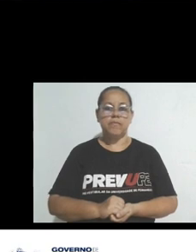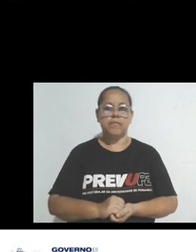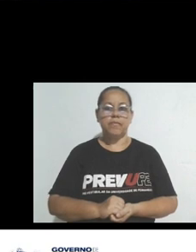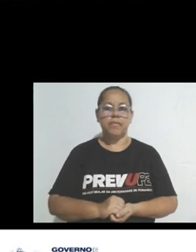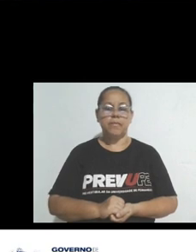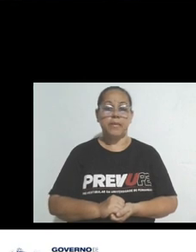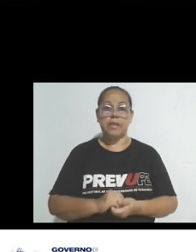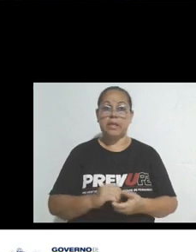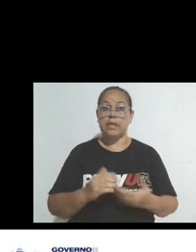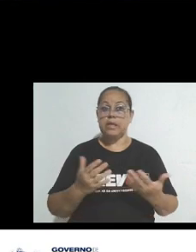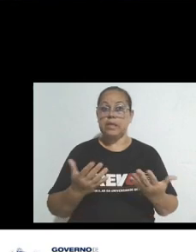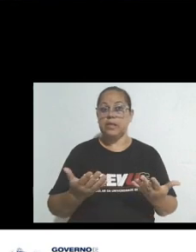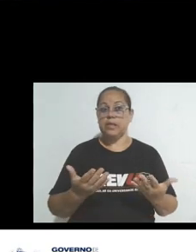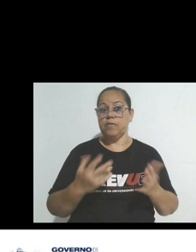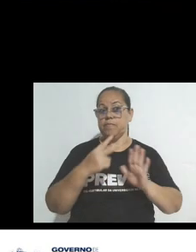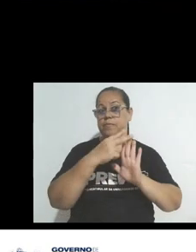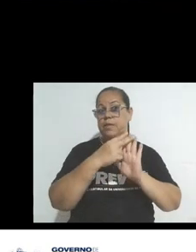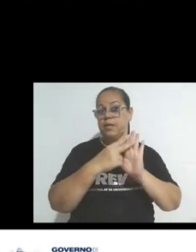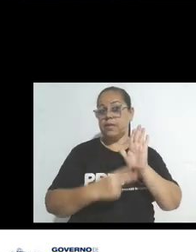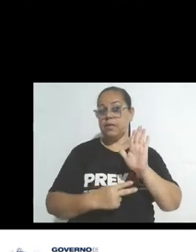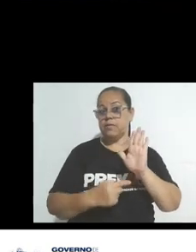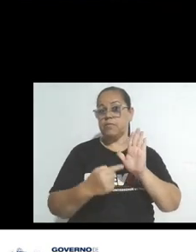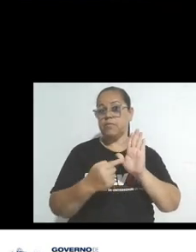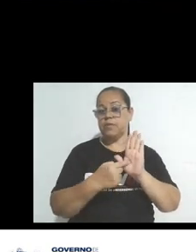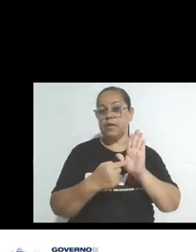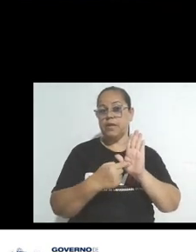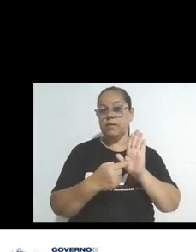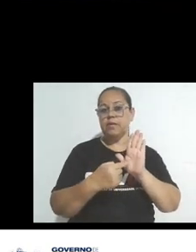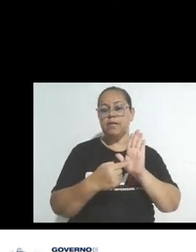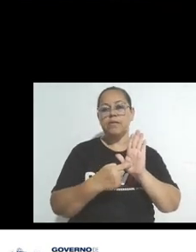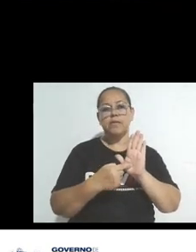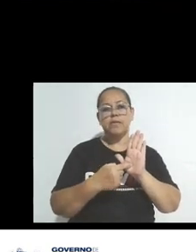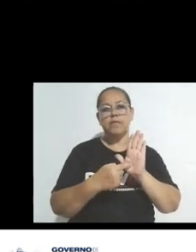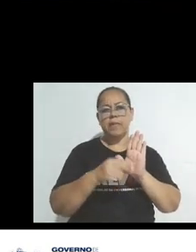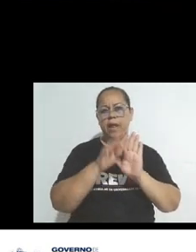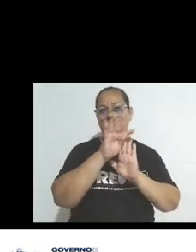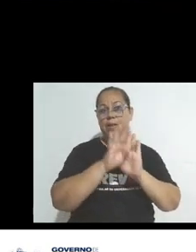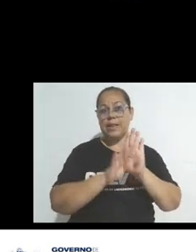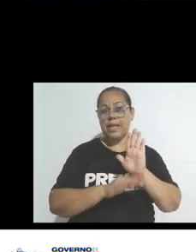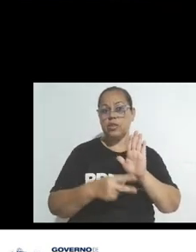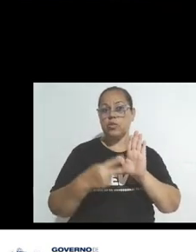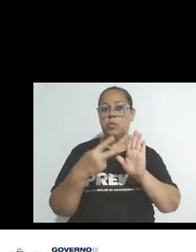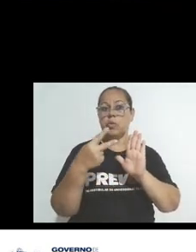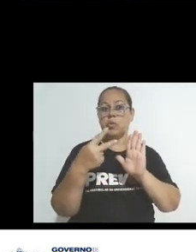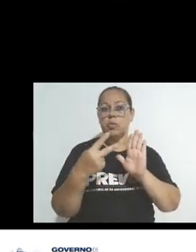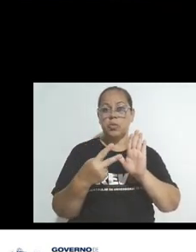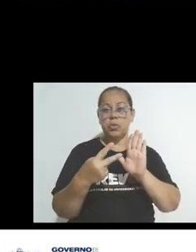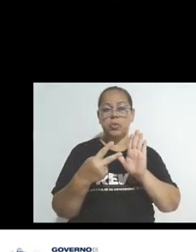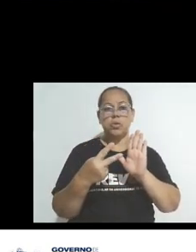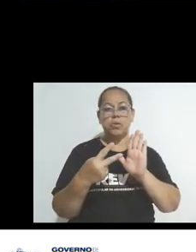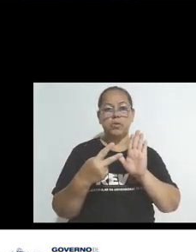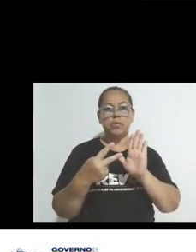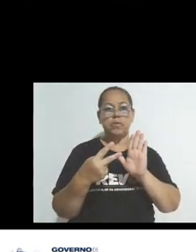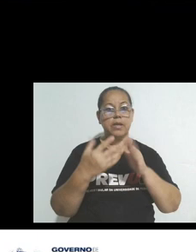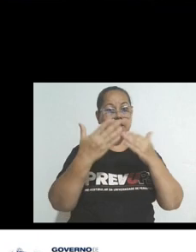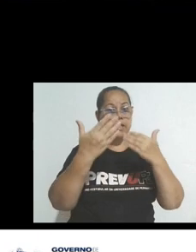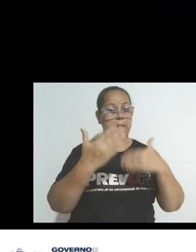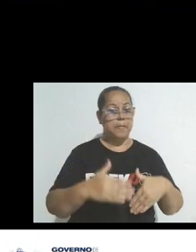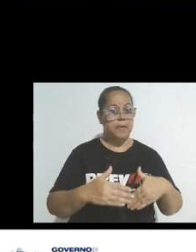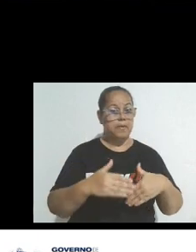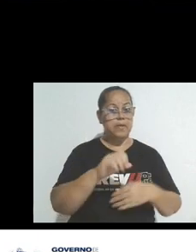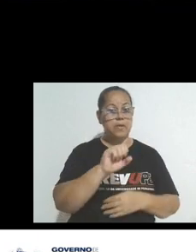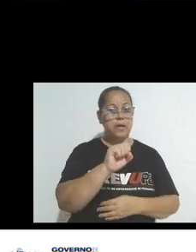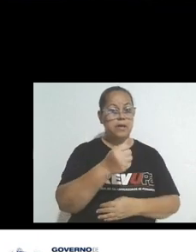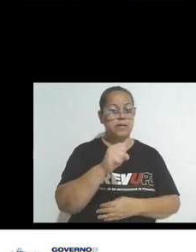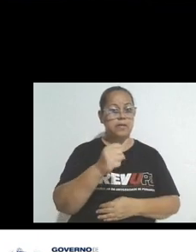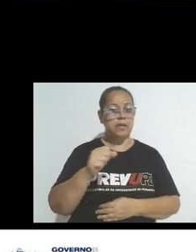então traz a lectura del mem esse aqui é o texto dois dessa prova do SSA